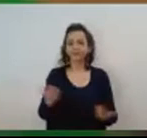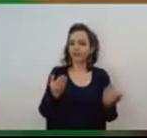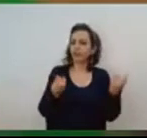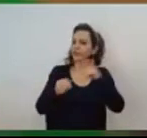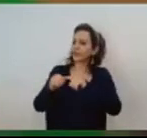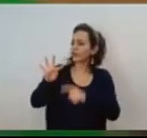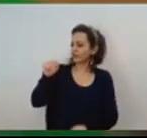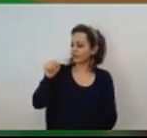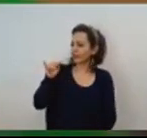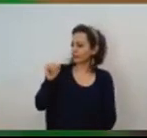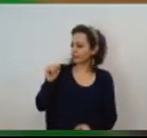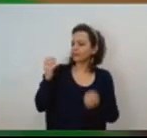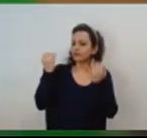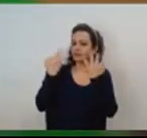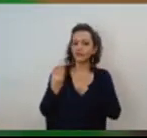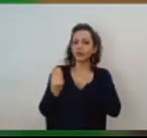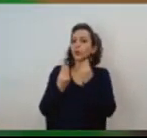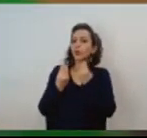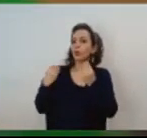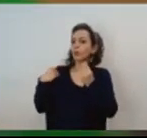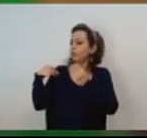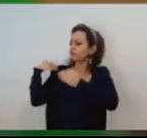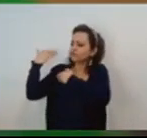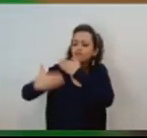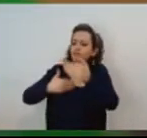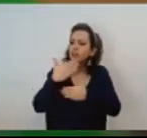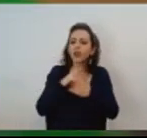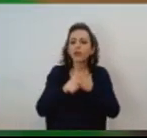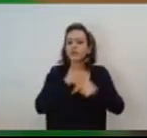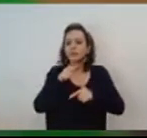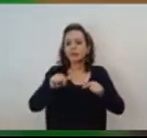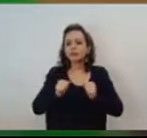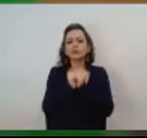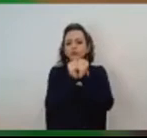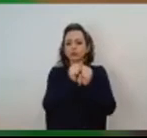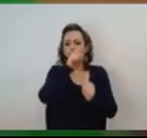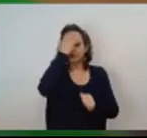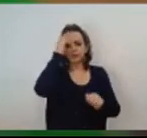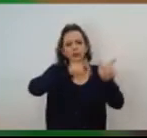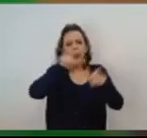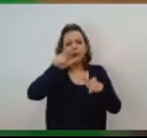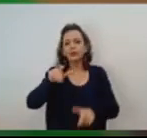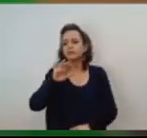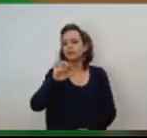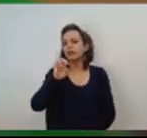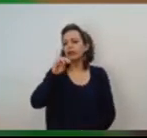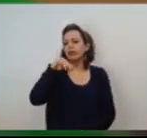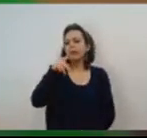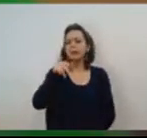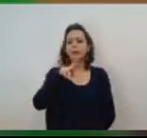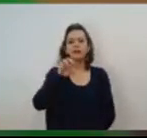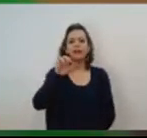jornada né de todo esse trabalho com os empreendedores é queria que você falasse um pouco sobre como tem sido esse esse